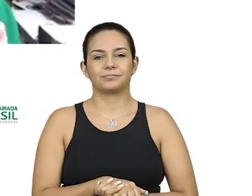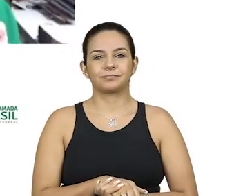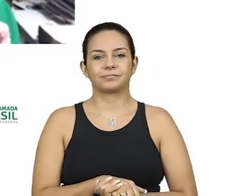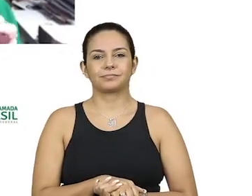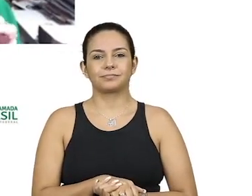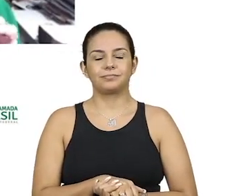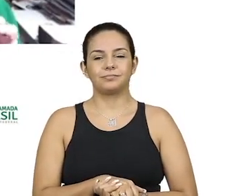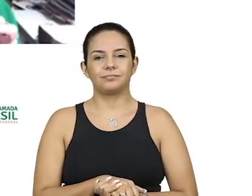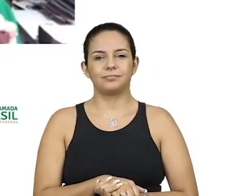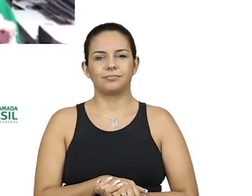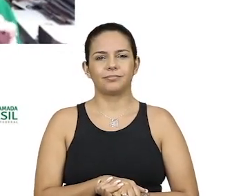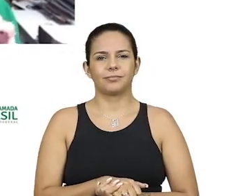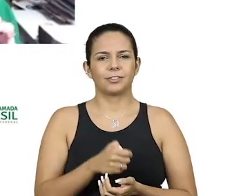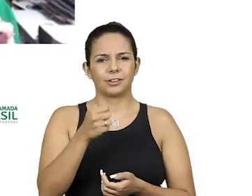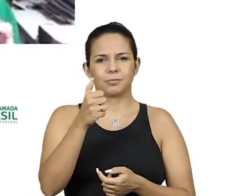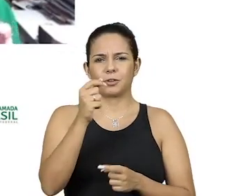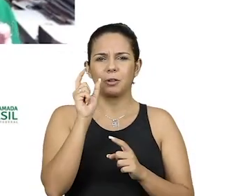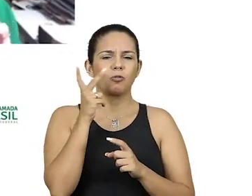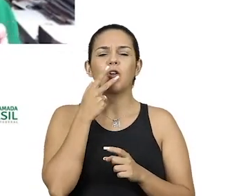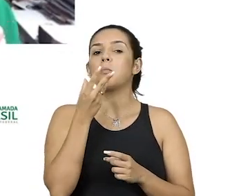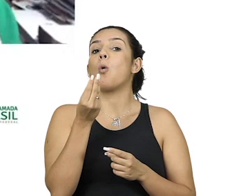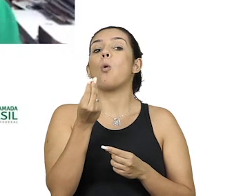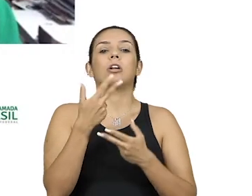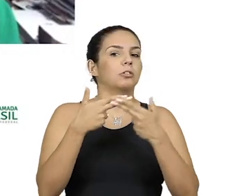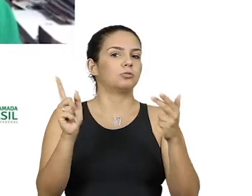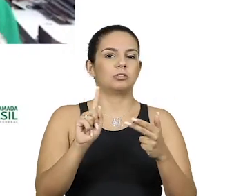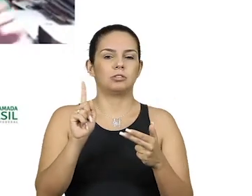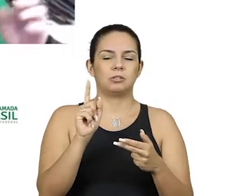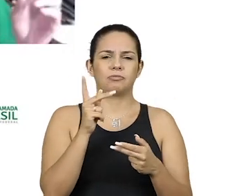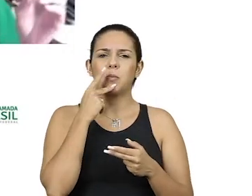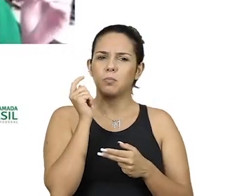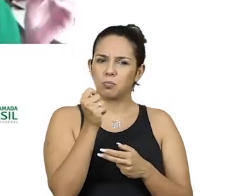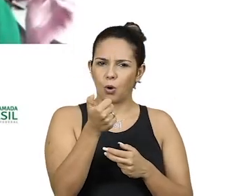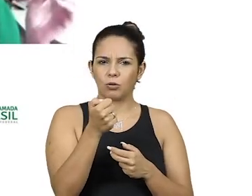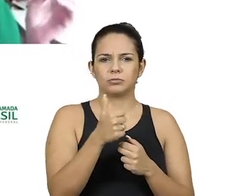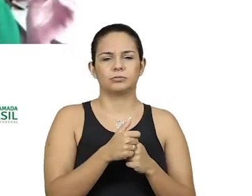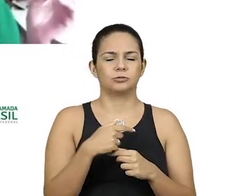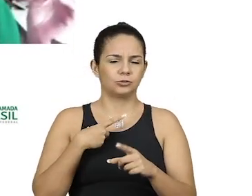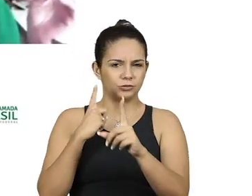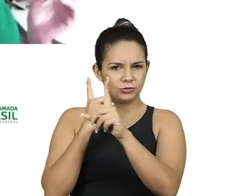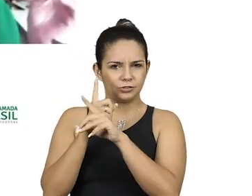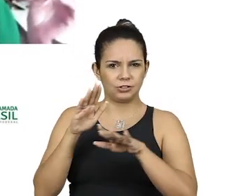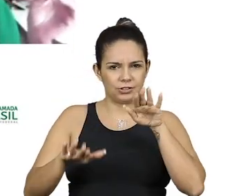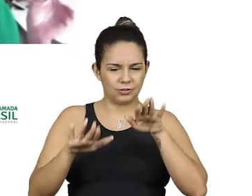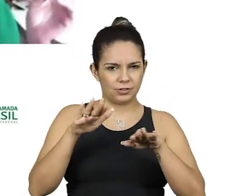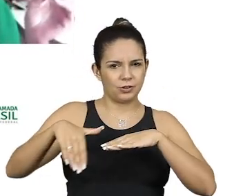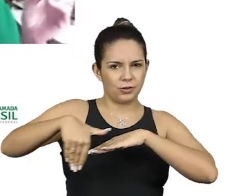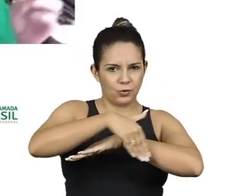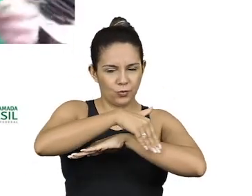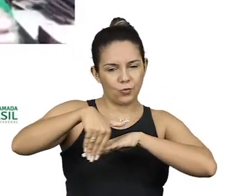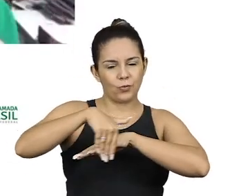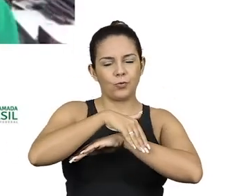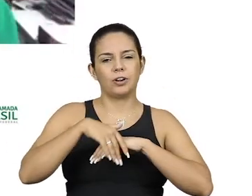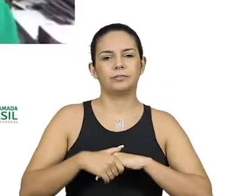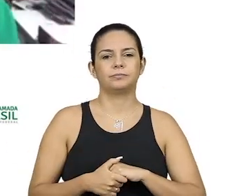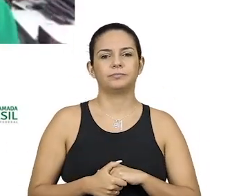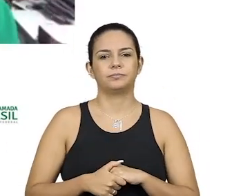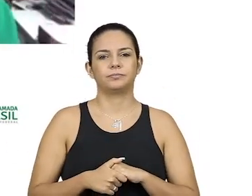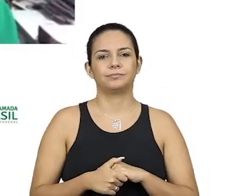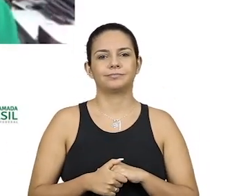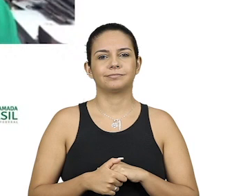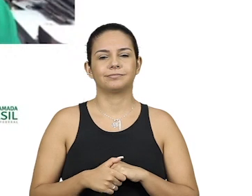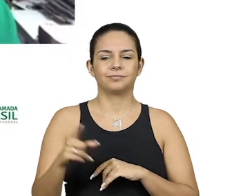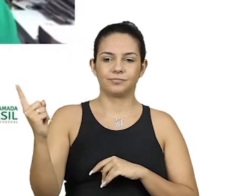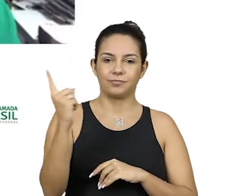E de poucas palavras sempre. Eu encontrava ele, às vezes, na rua, indo